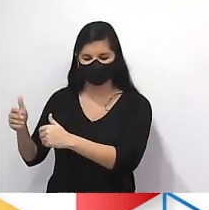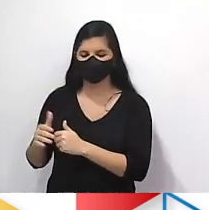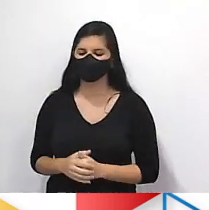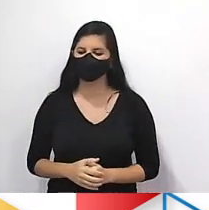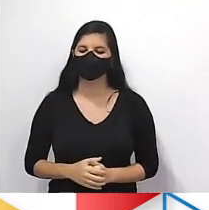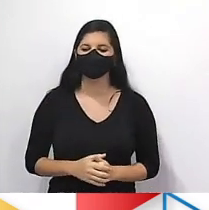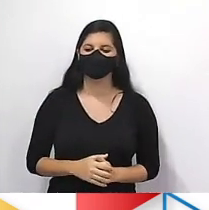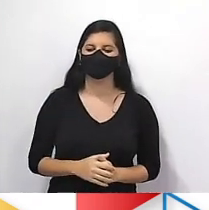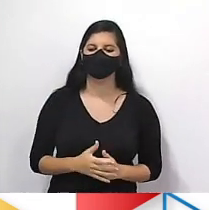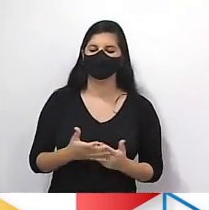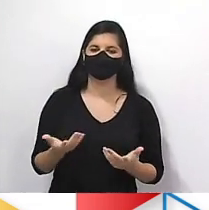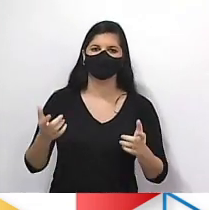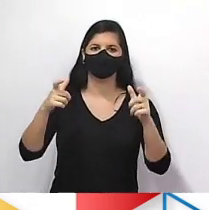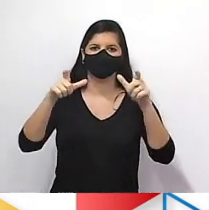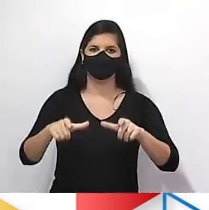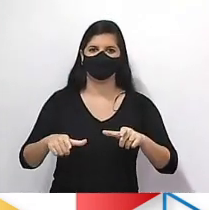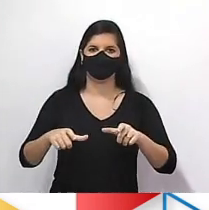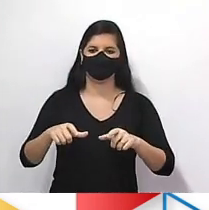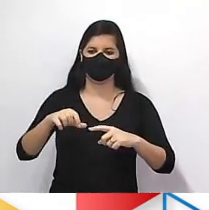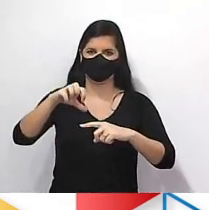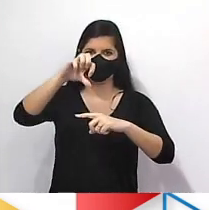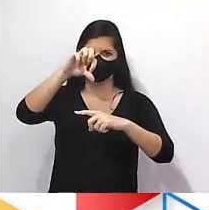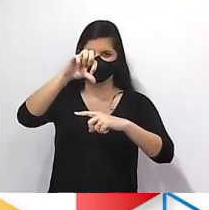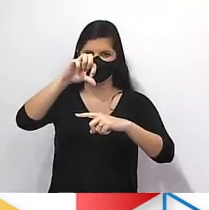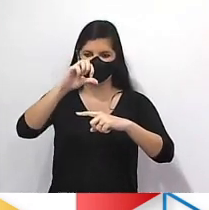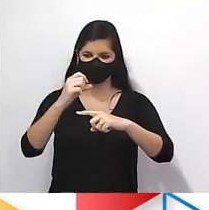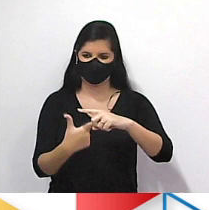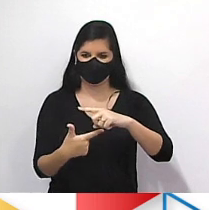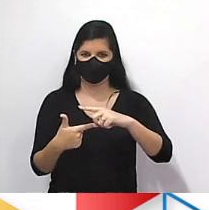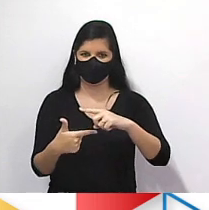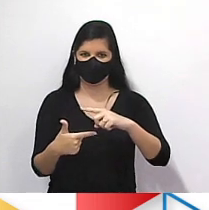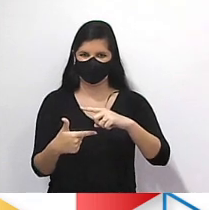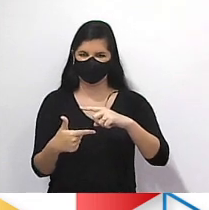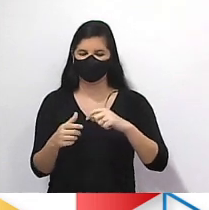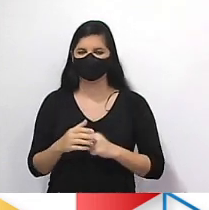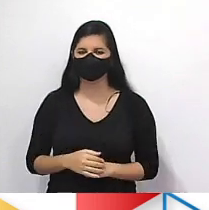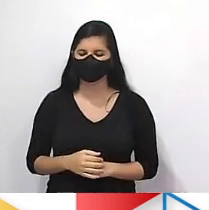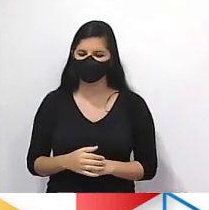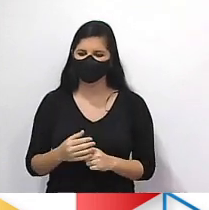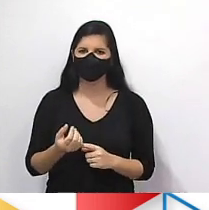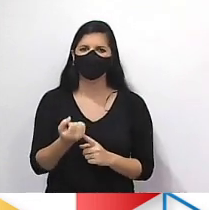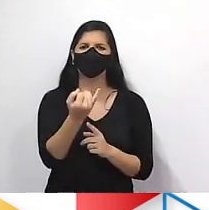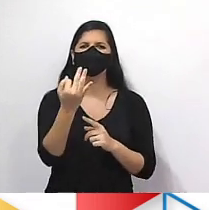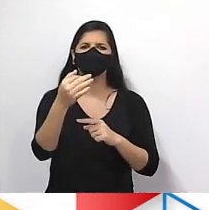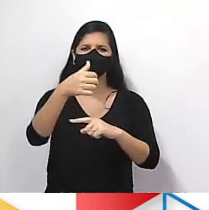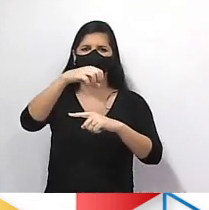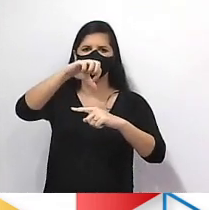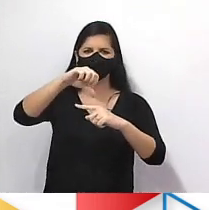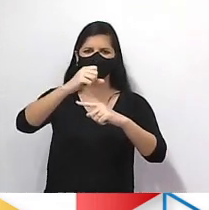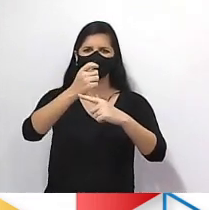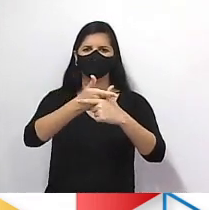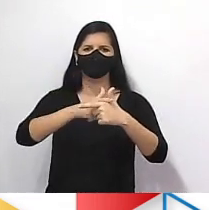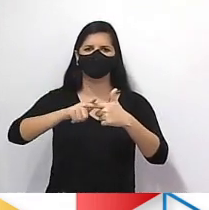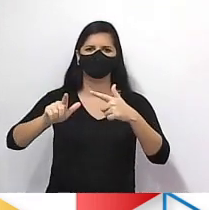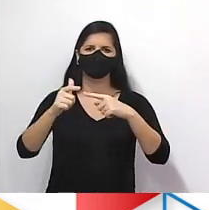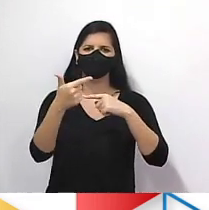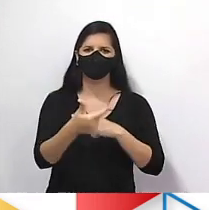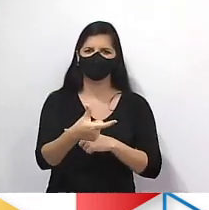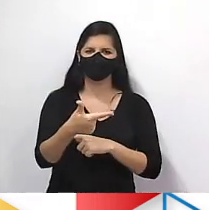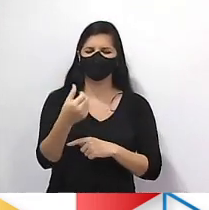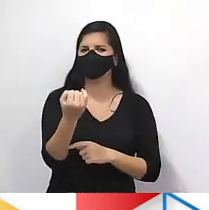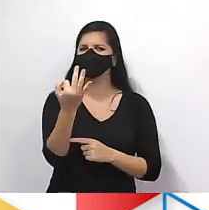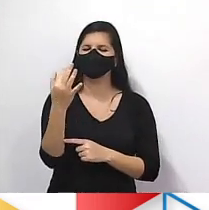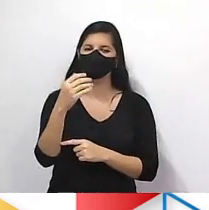tá? Então aí ilocalizou a fração 9 dividido por 2. Quanto é 9 dividido por 2? R$ 9,00